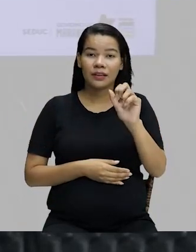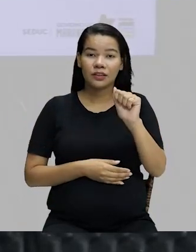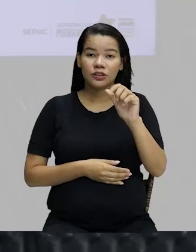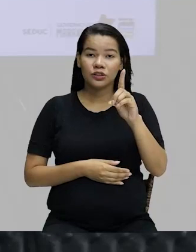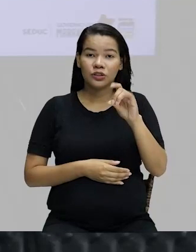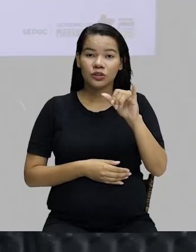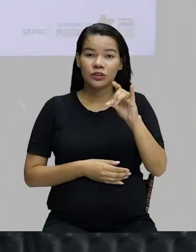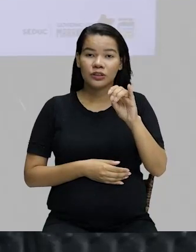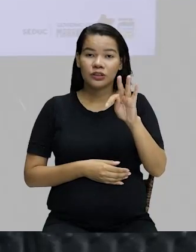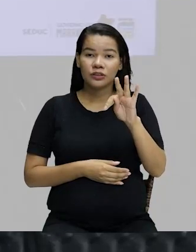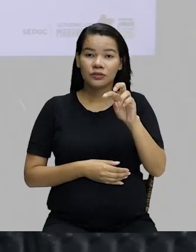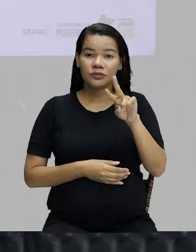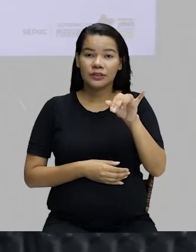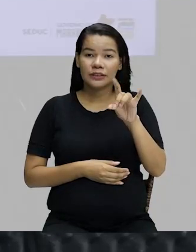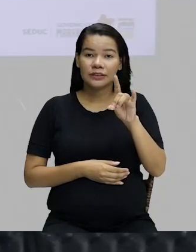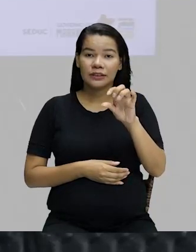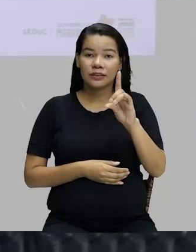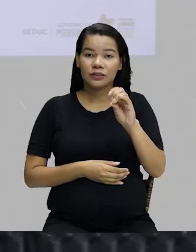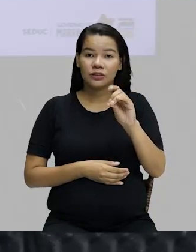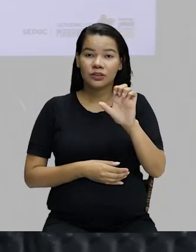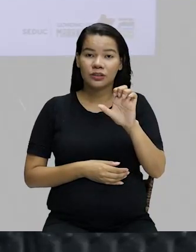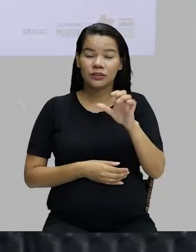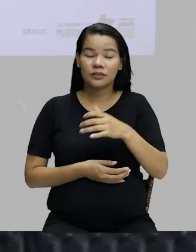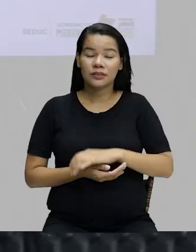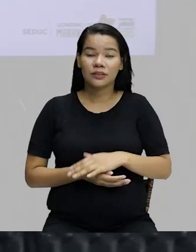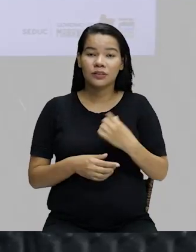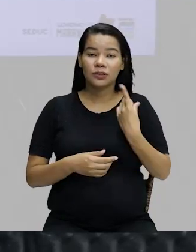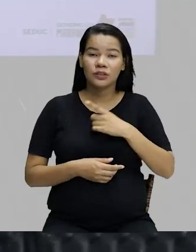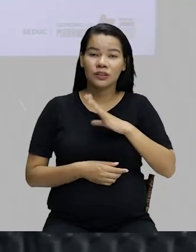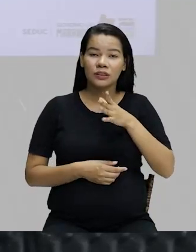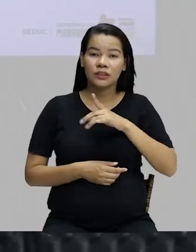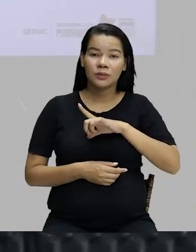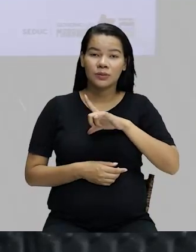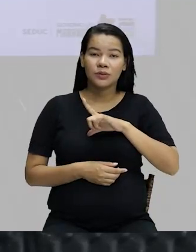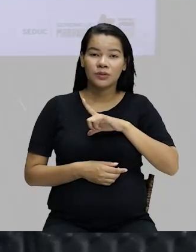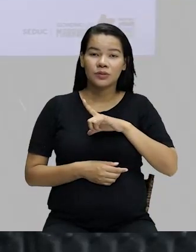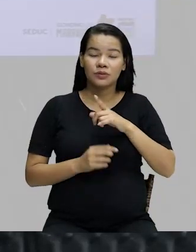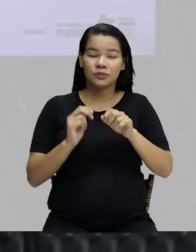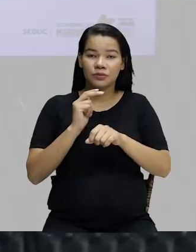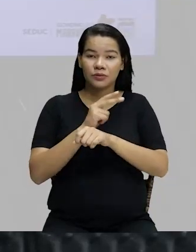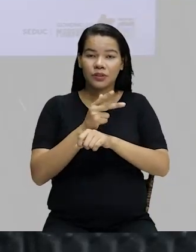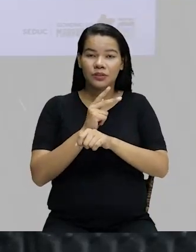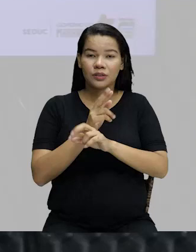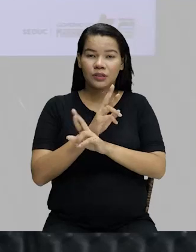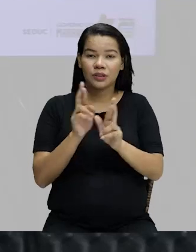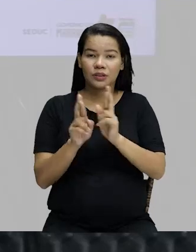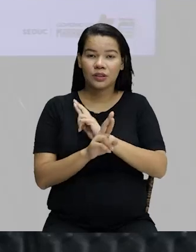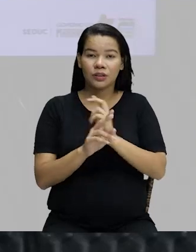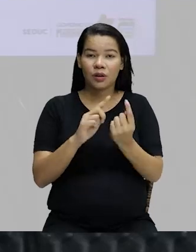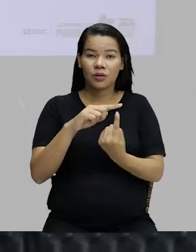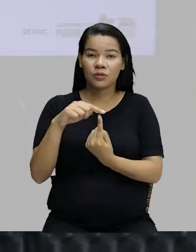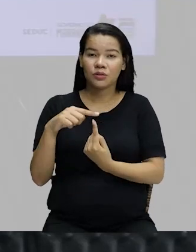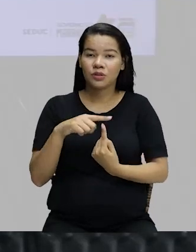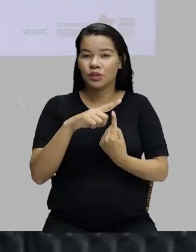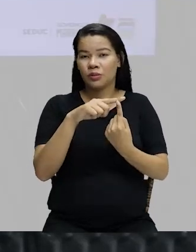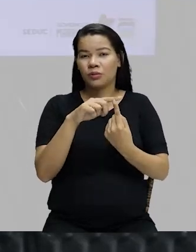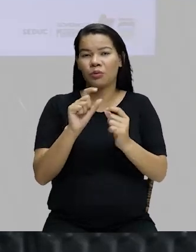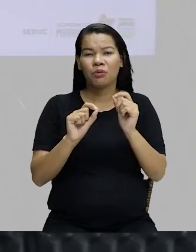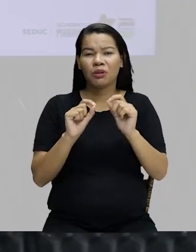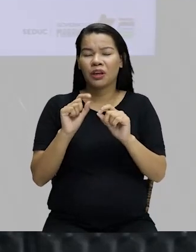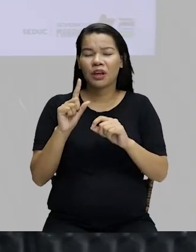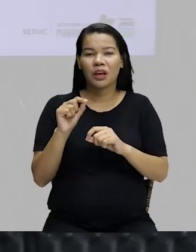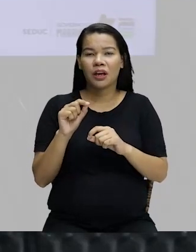fenômenos radioativos. Então, nós temos vídeos relacionados aos tipos de radiação, o que é radiação, os